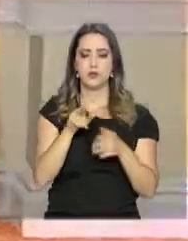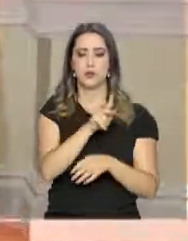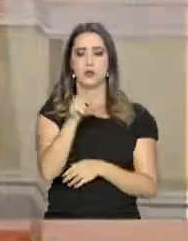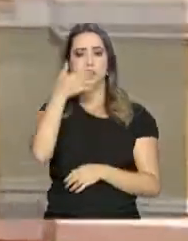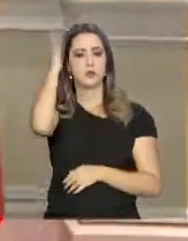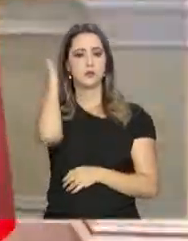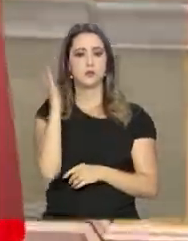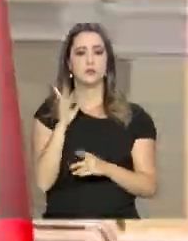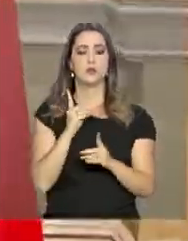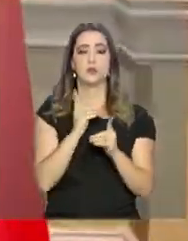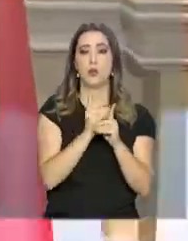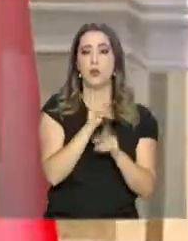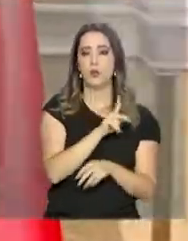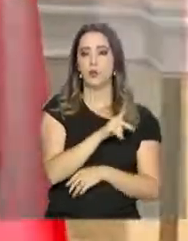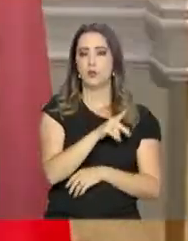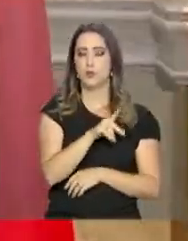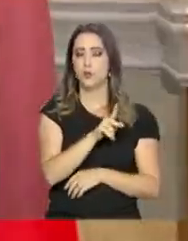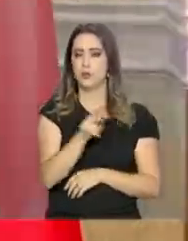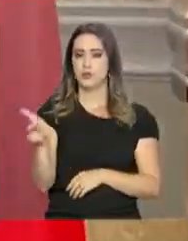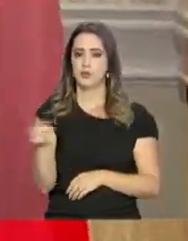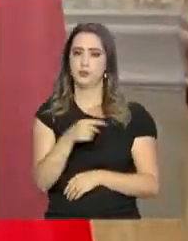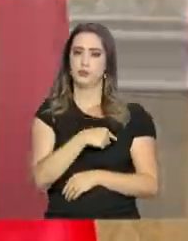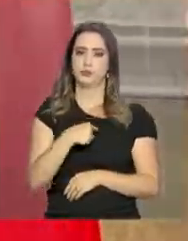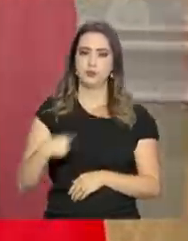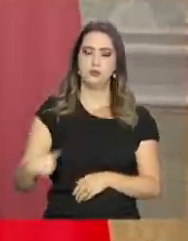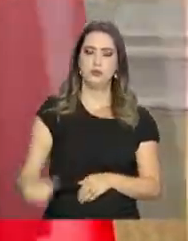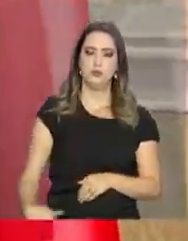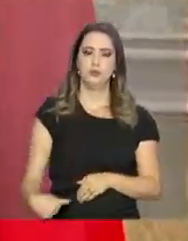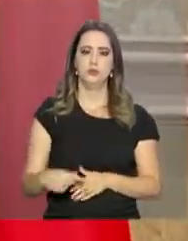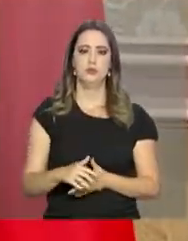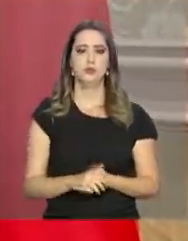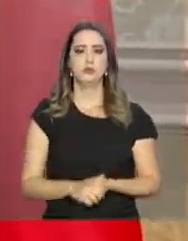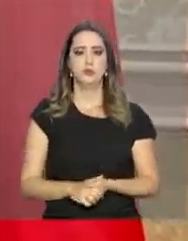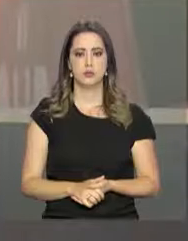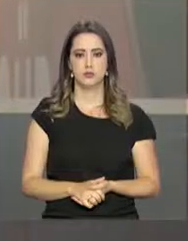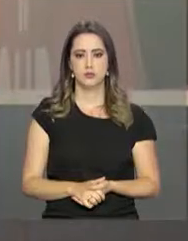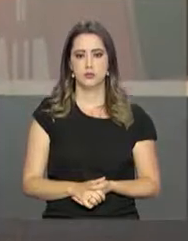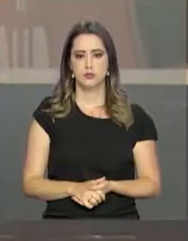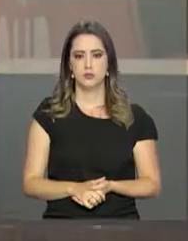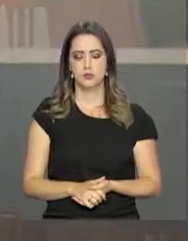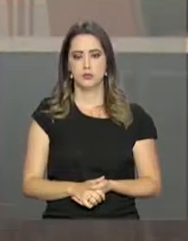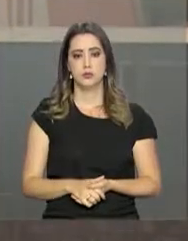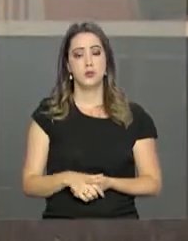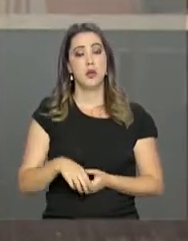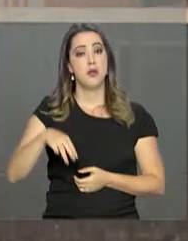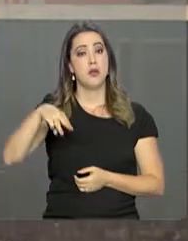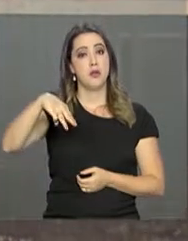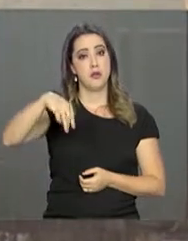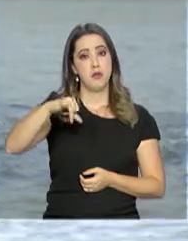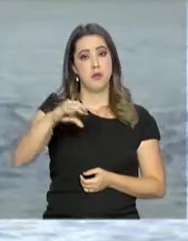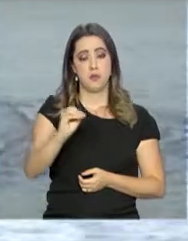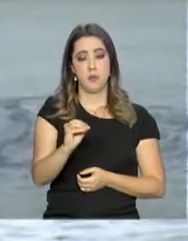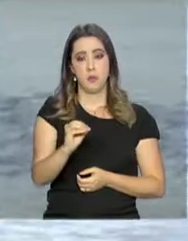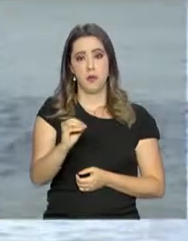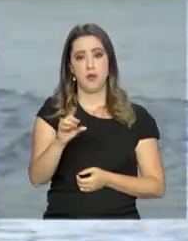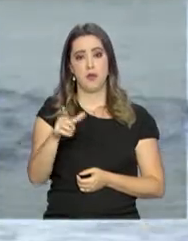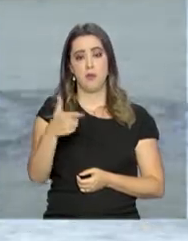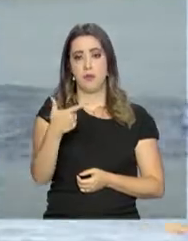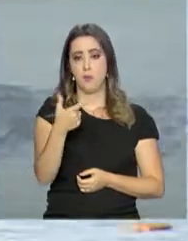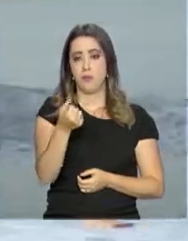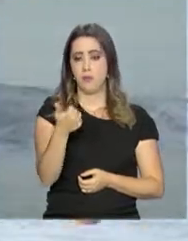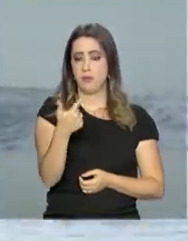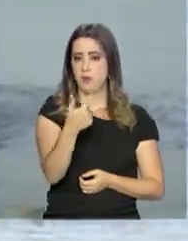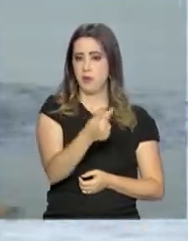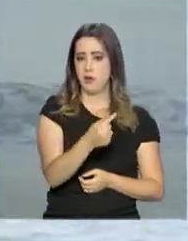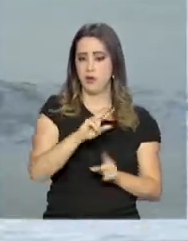presidente Michel Temer durante encontro com o presidente da China, Xi Jinping. Em maio de 2017, o governo chinês